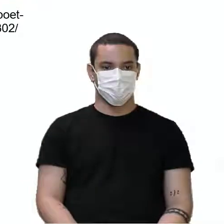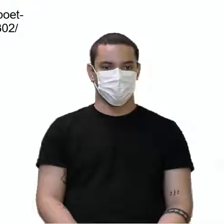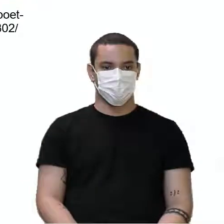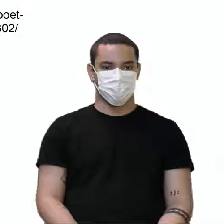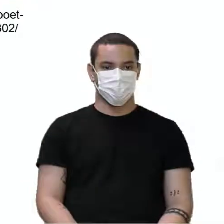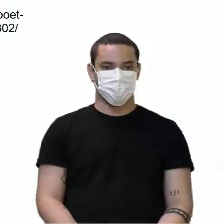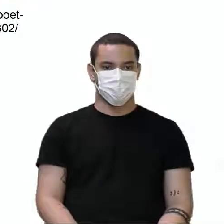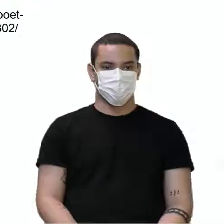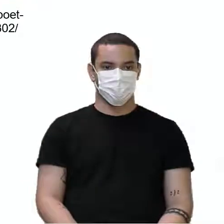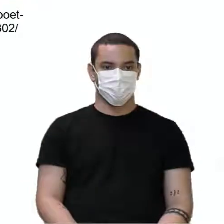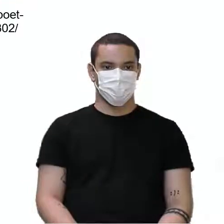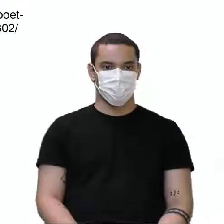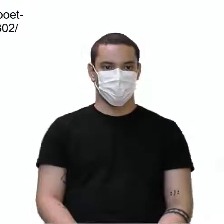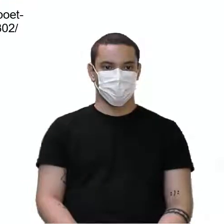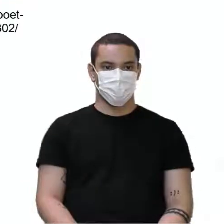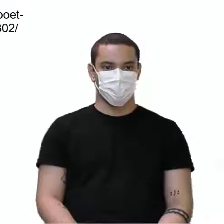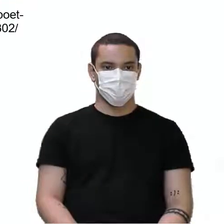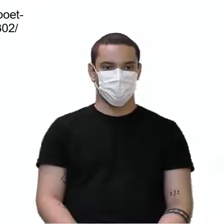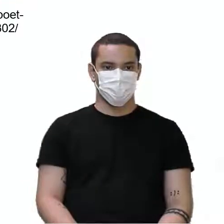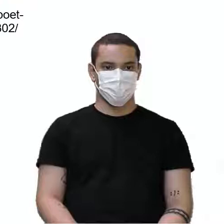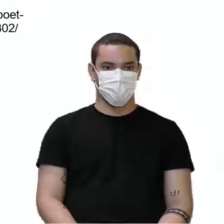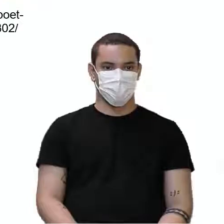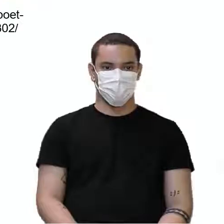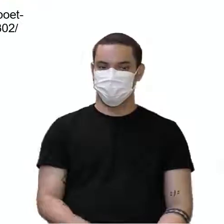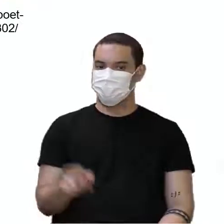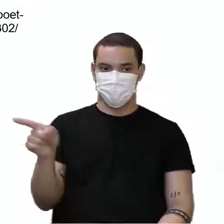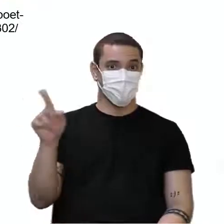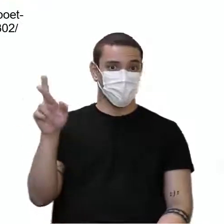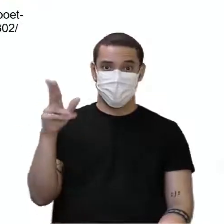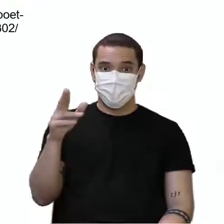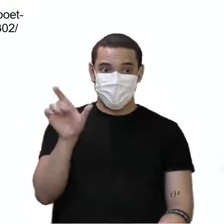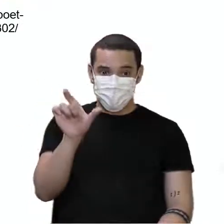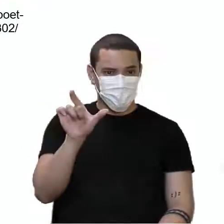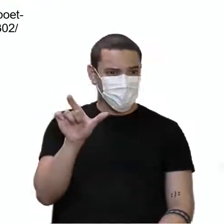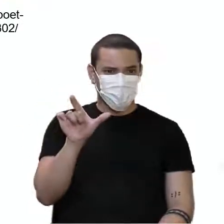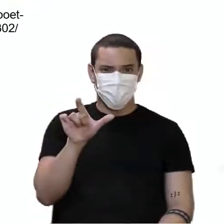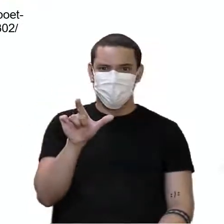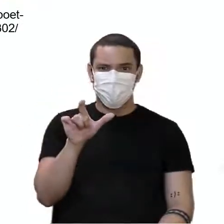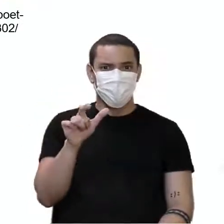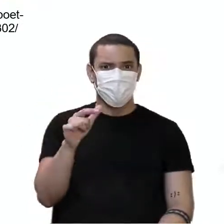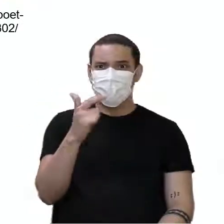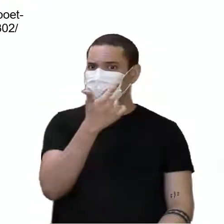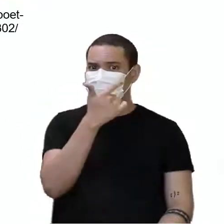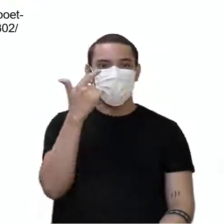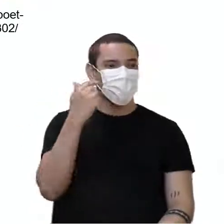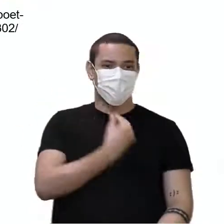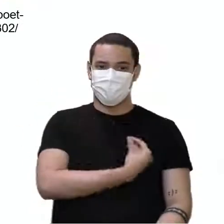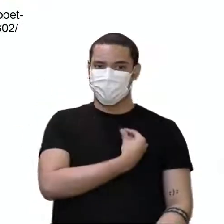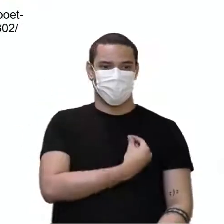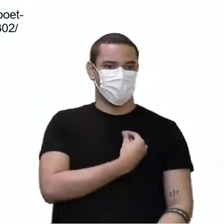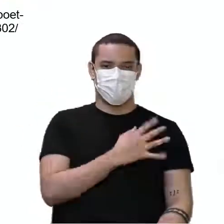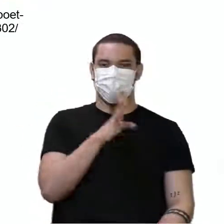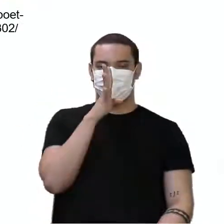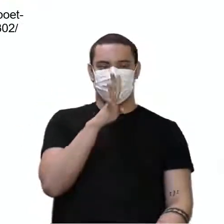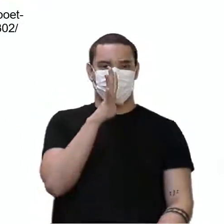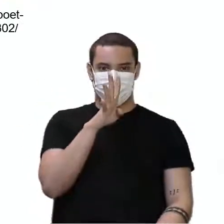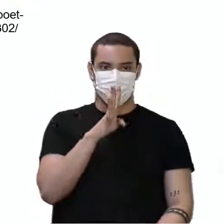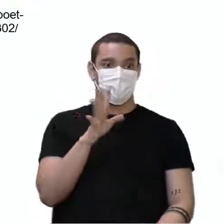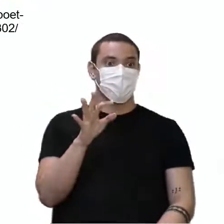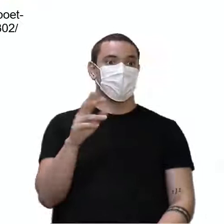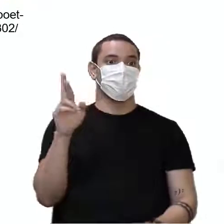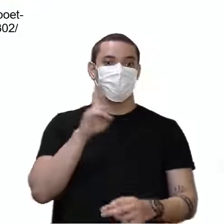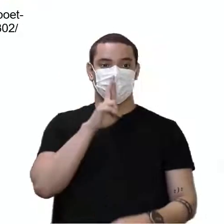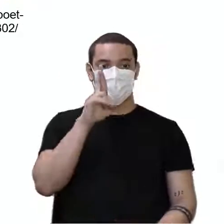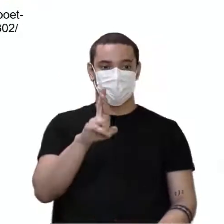Isso aqui, na verdade, gente, isso aqui nem existe, tá? Então, não existe essa palavra, não tem nem como eu falar ela, porque ela nem existe. Então, a resposta